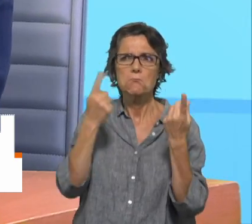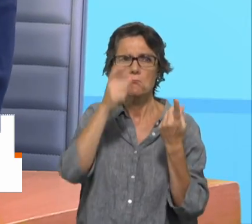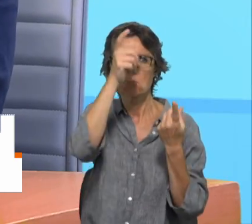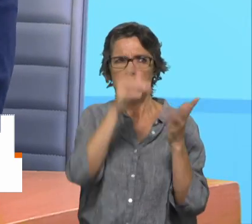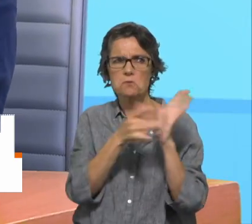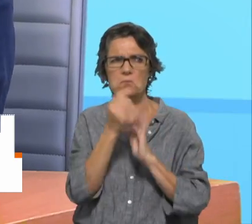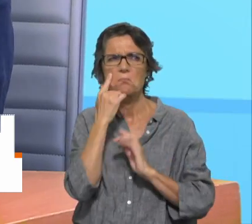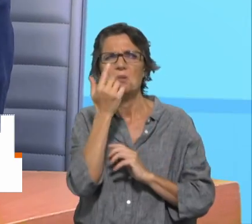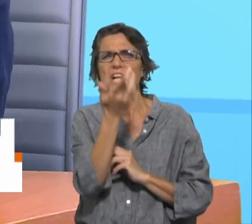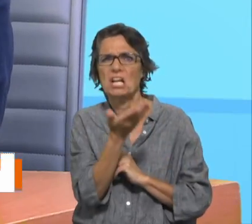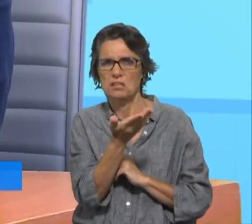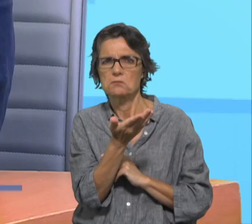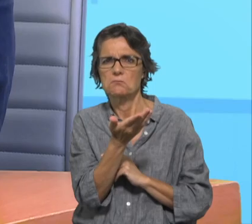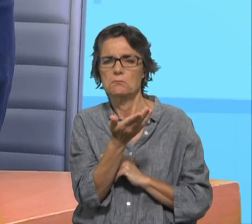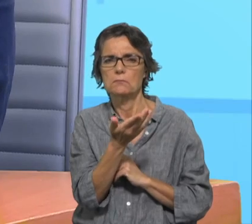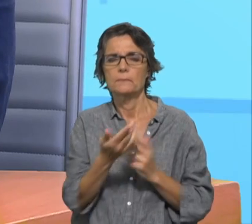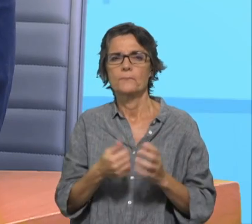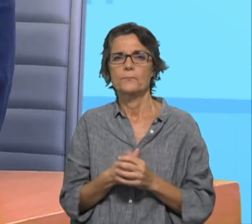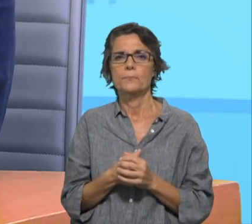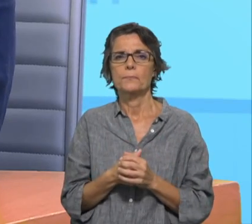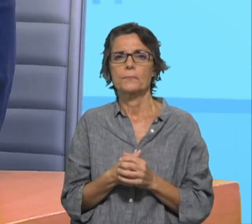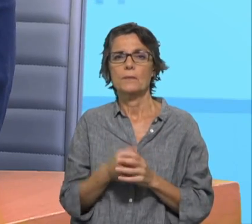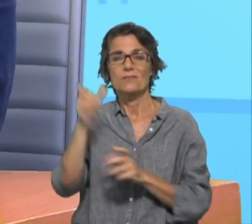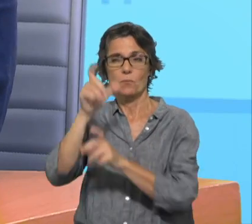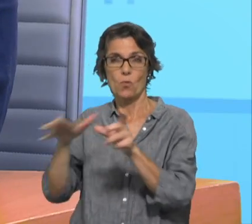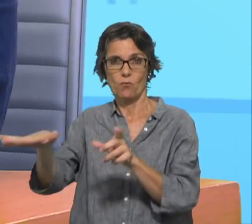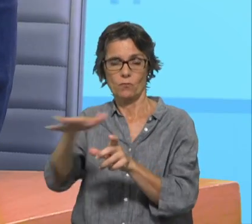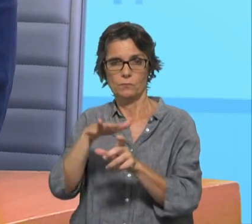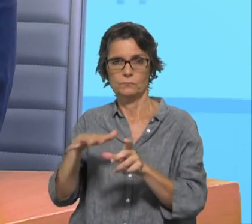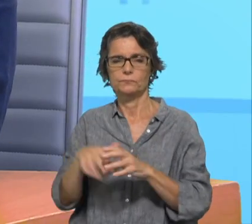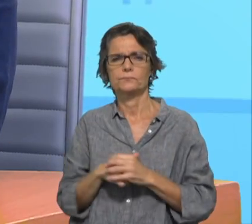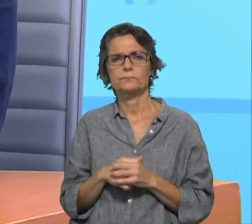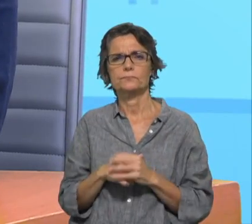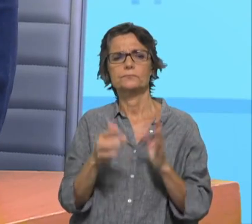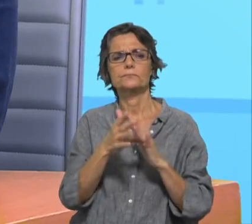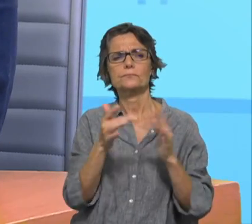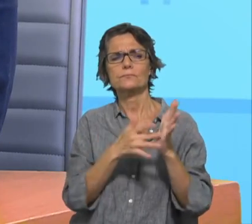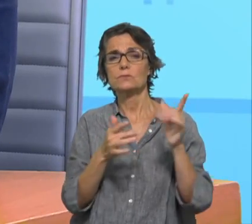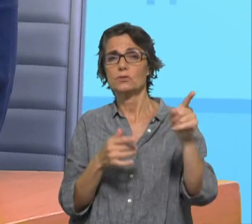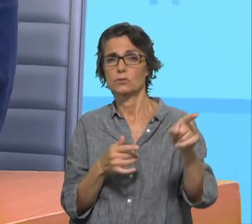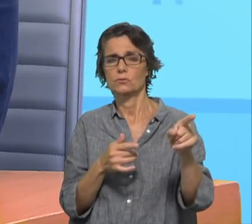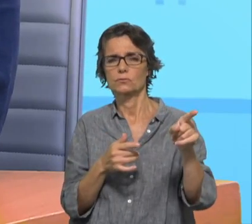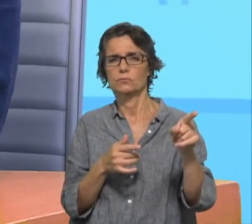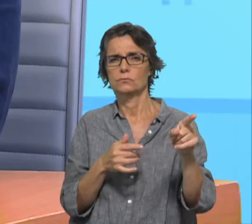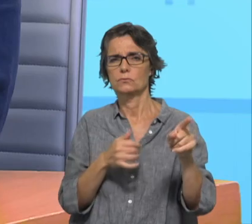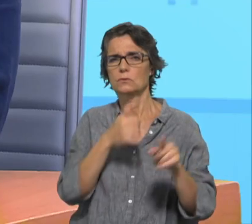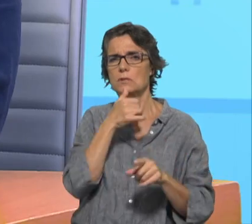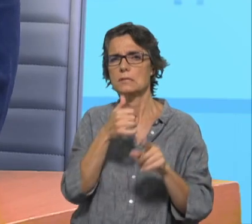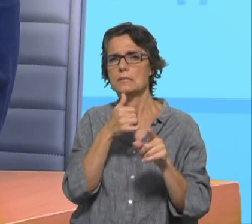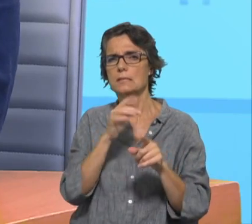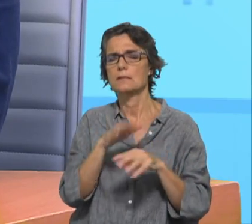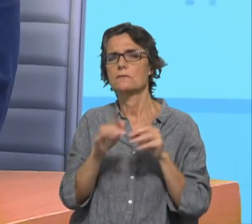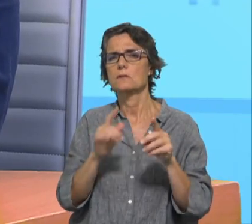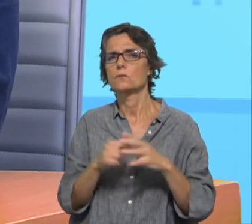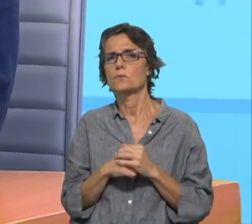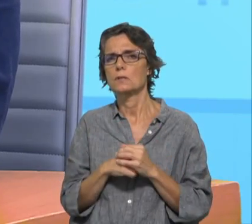é verdadeiramente o Filho de Deus. E é impressionante este Jesus vir a cumprir a profecia que escutamos